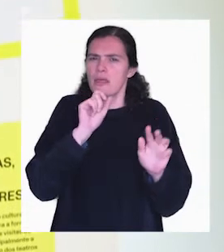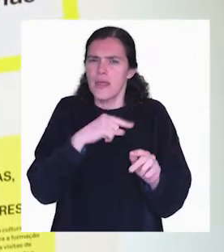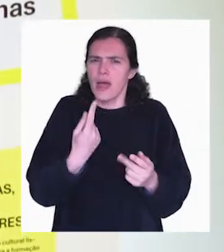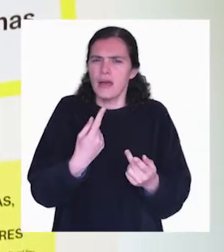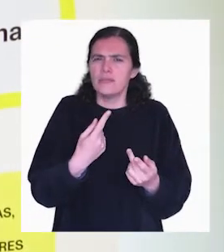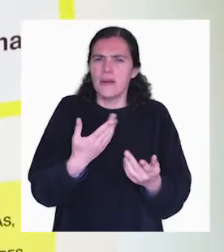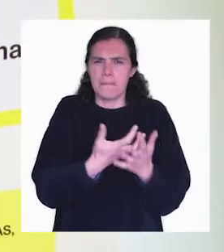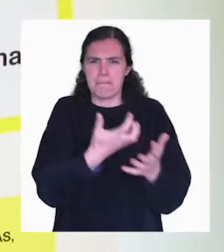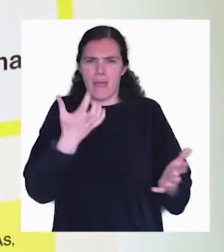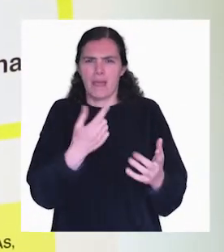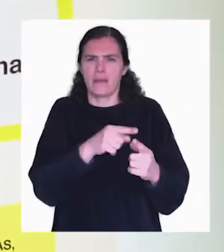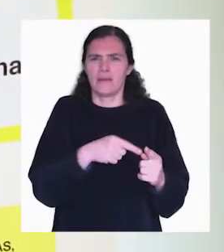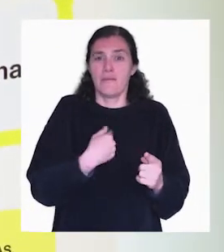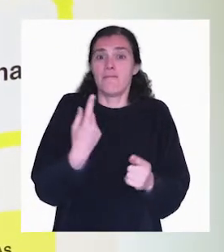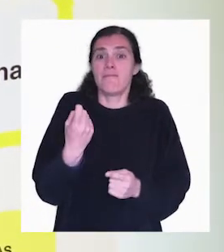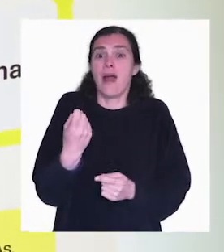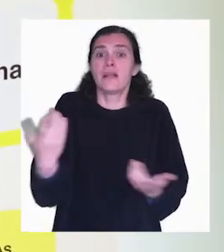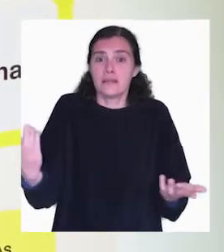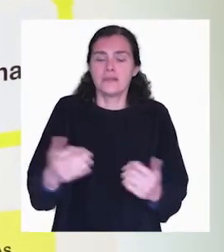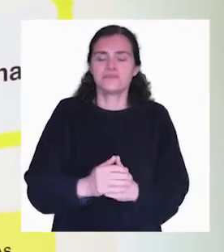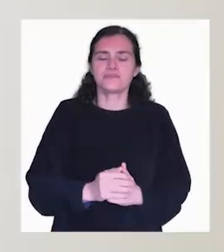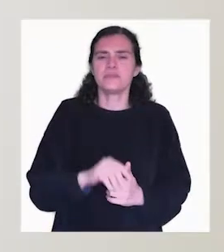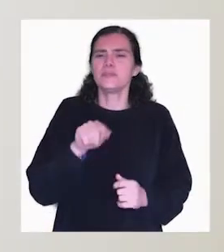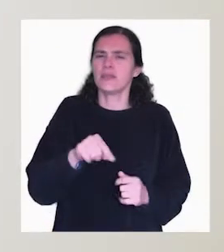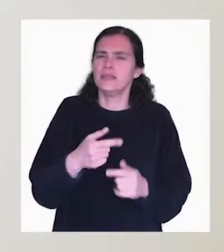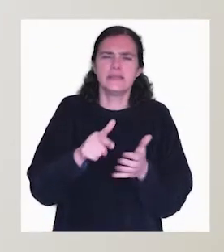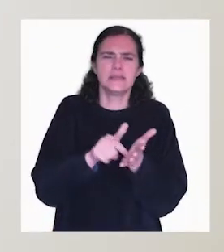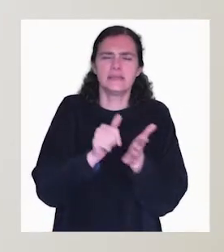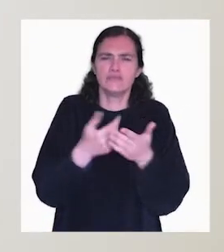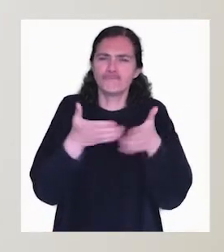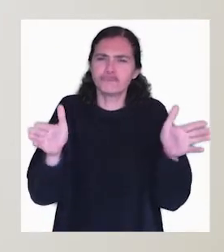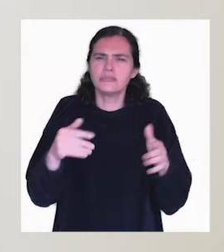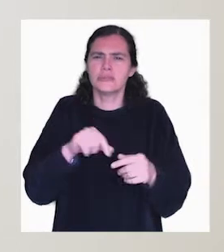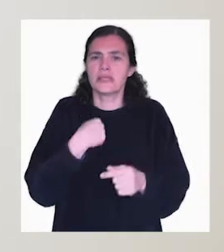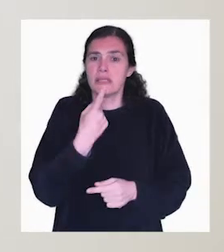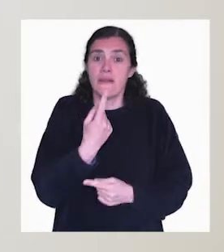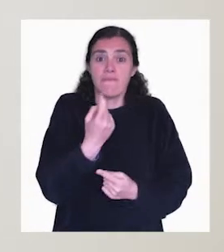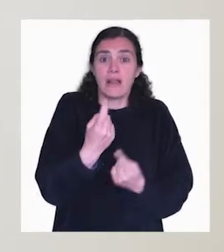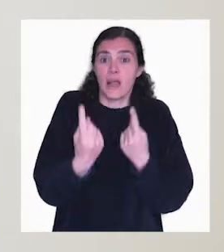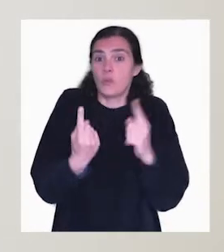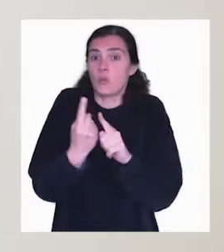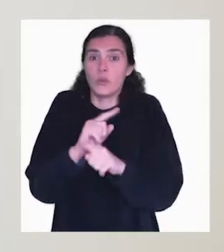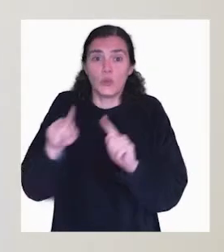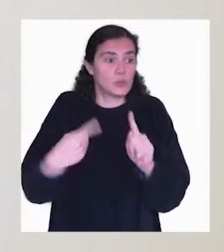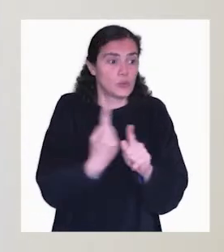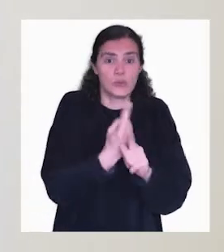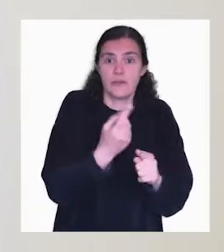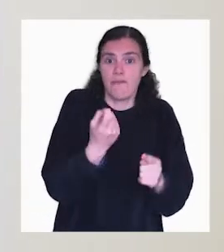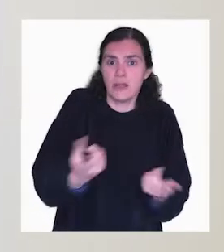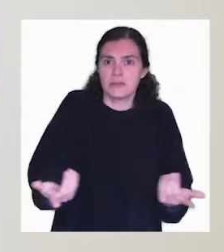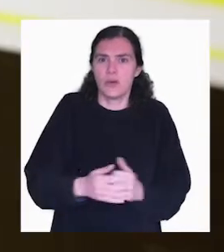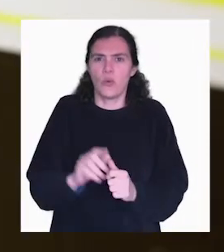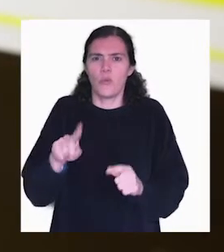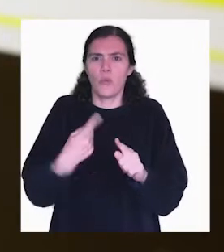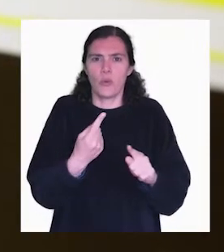muito evidentes uma série de as faltas, portanto, e daí estar sempre aberto, portanto, vamos sempre perceber que falta mais alguma coisa, ou falta outra coisa, ou de uma coisa se